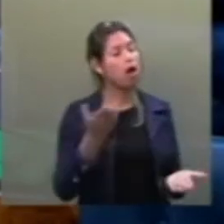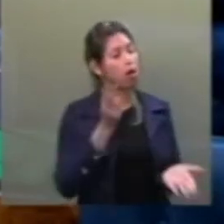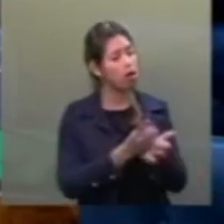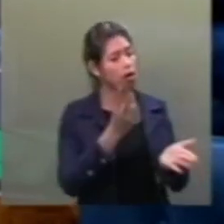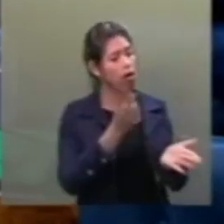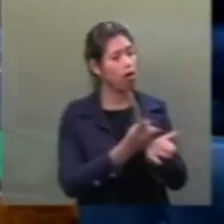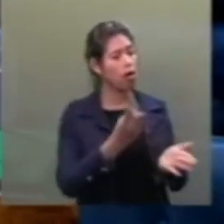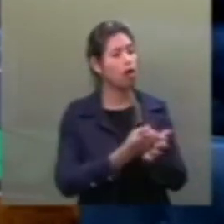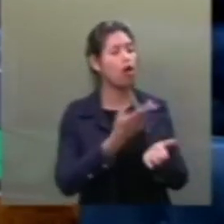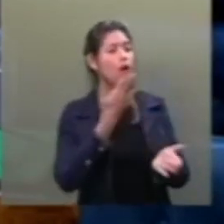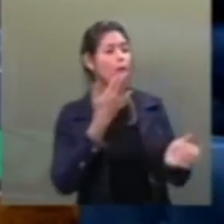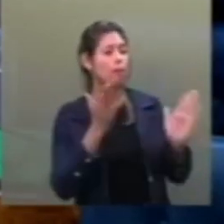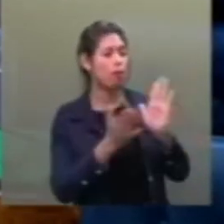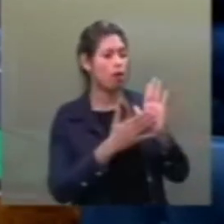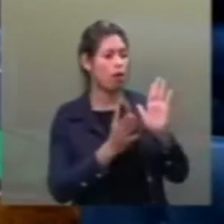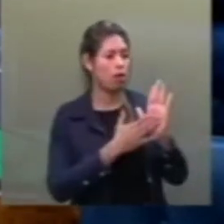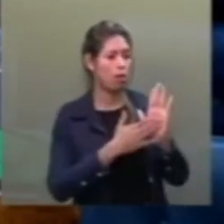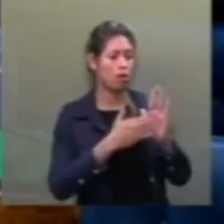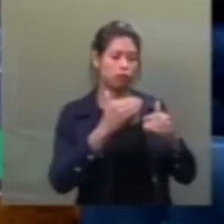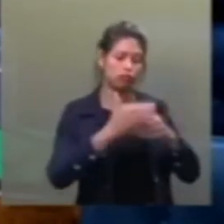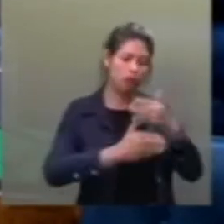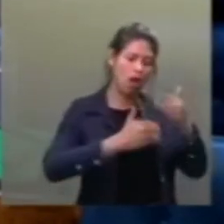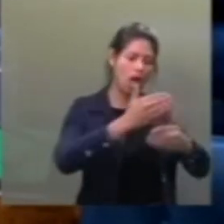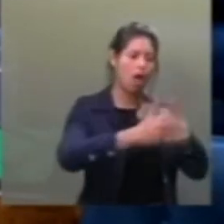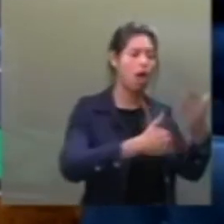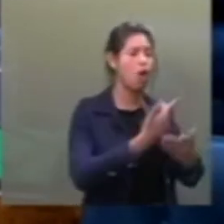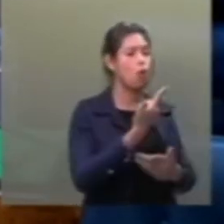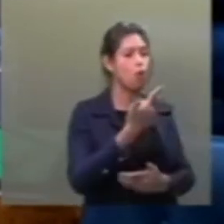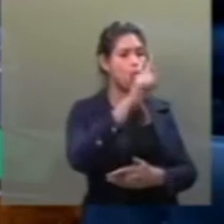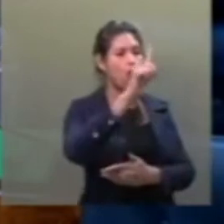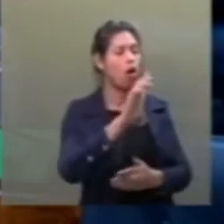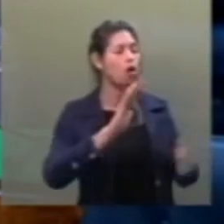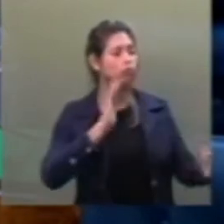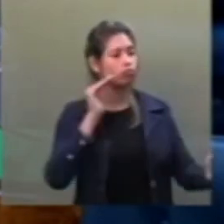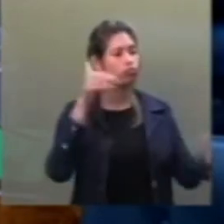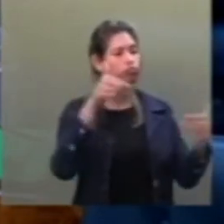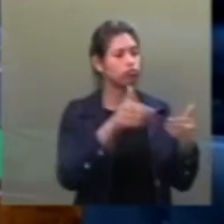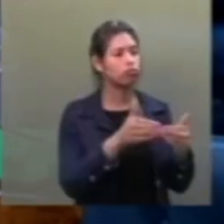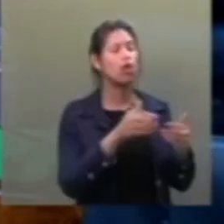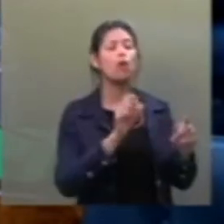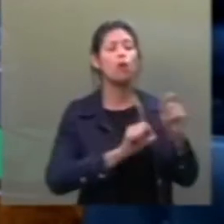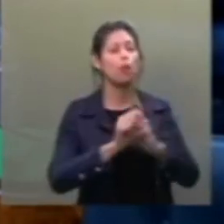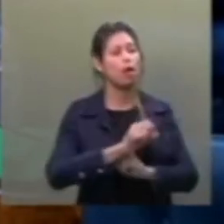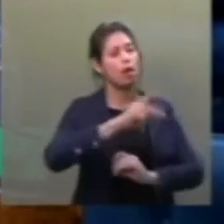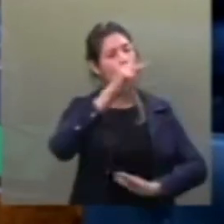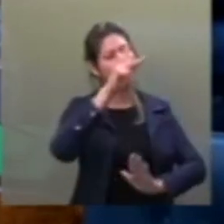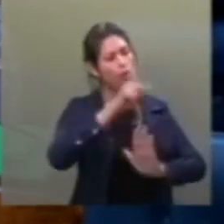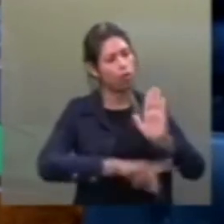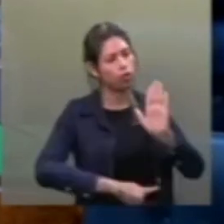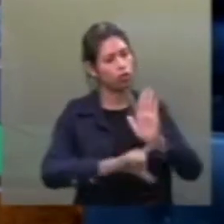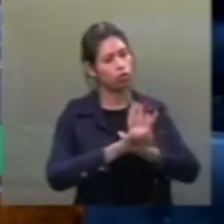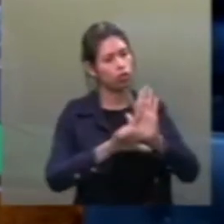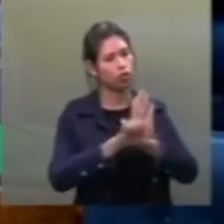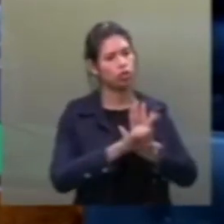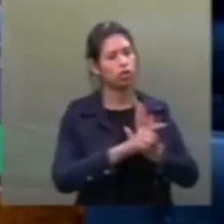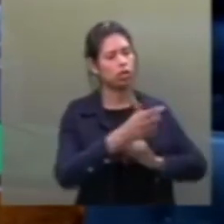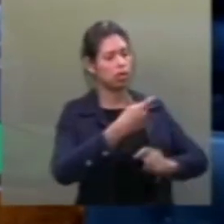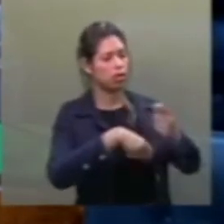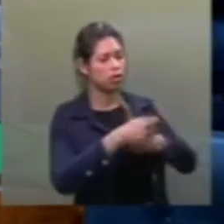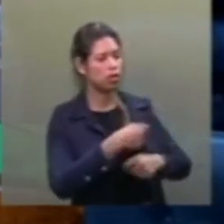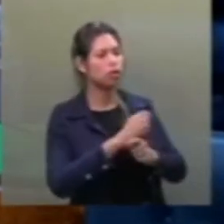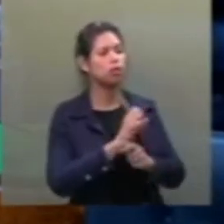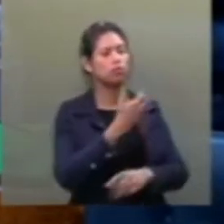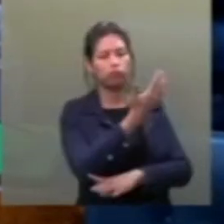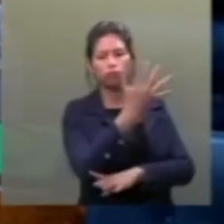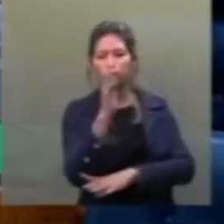temos pela frente é importante medidas como o PL da regularização fundiária que